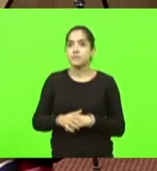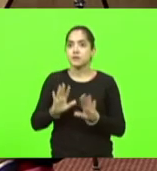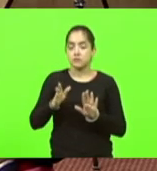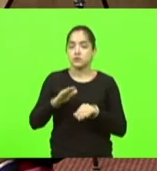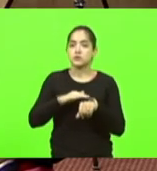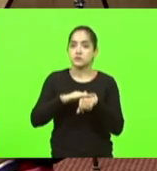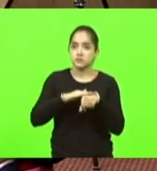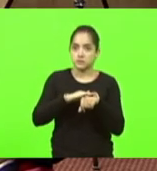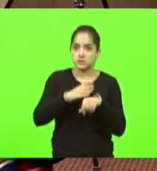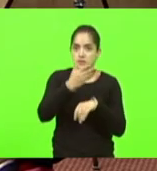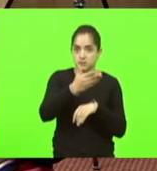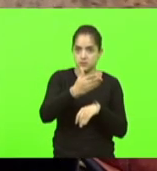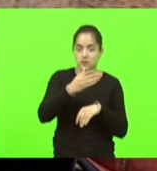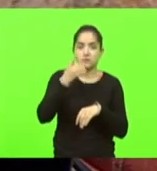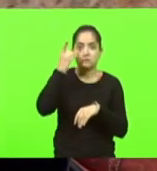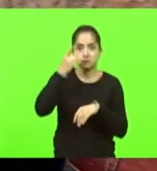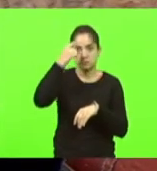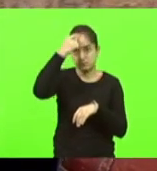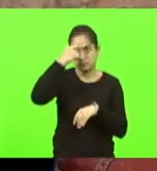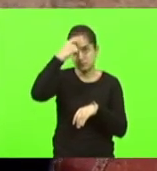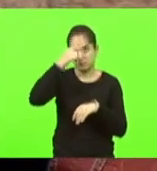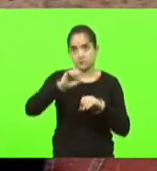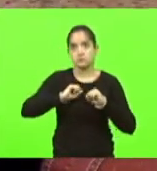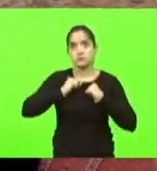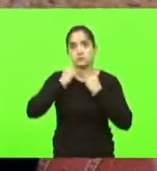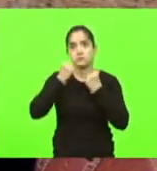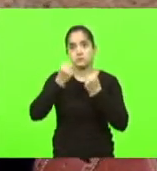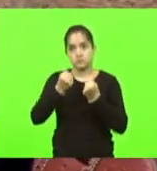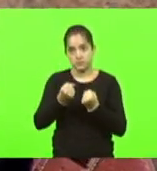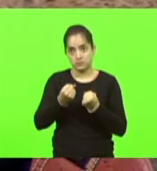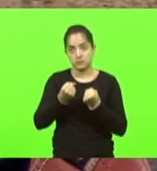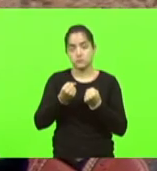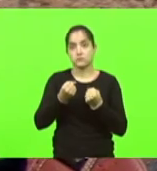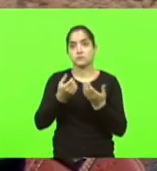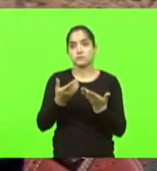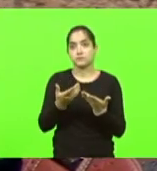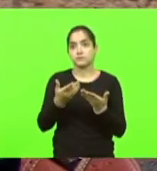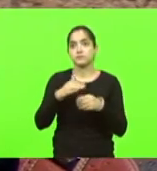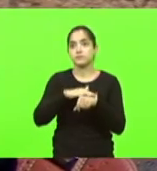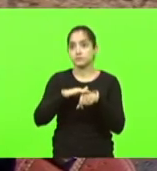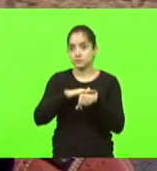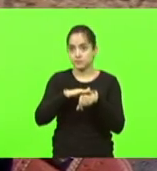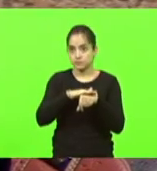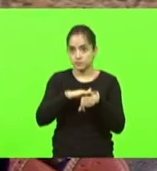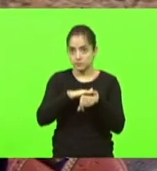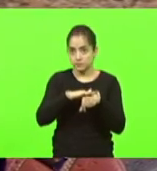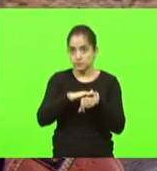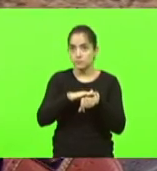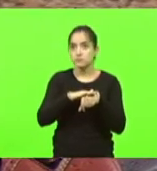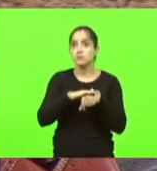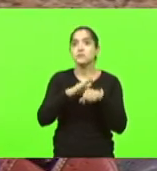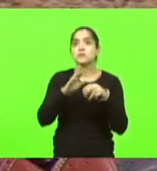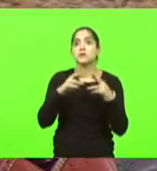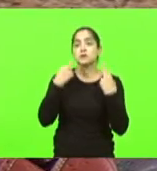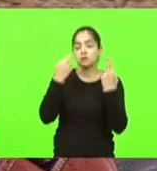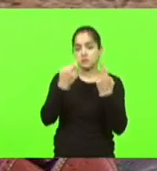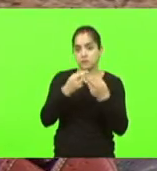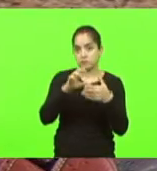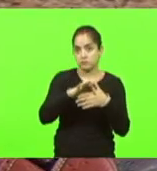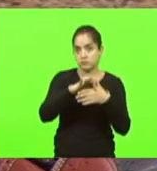havia conversado com o deputado Maurício que para mim é um grande defensor da categoria conversei com ele lá dentro inclusive na reunião de líderes